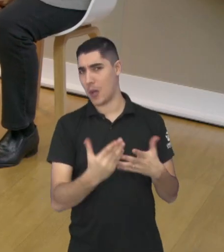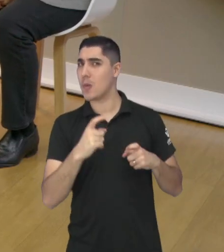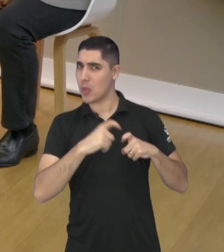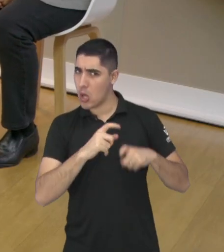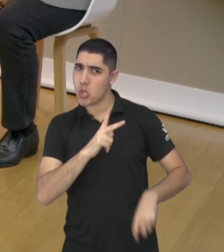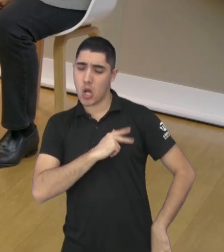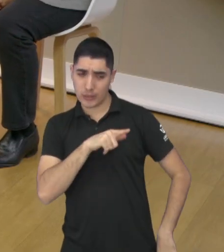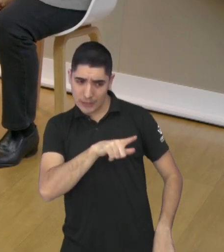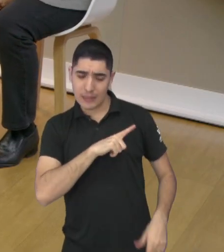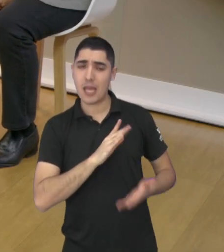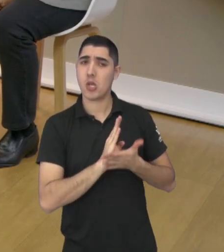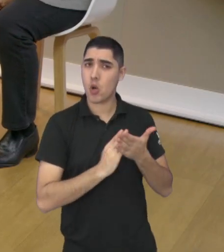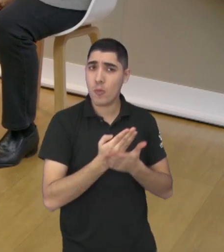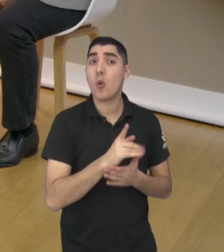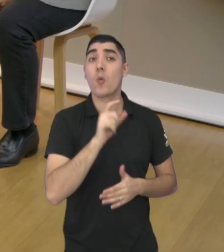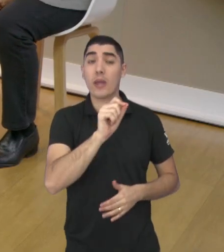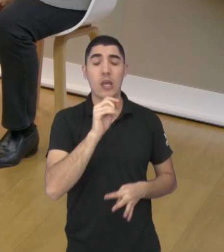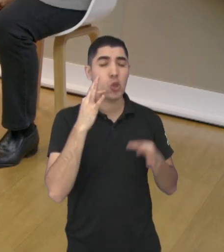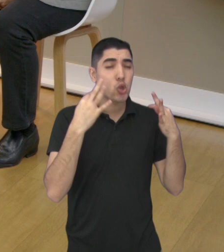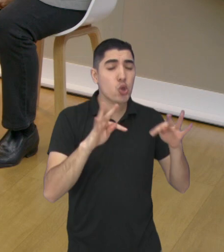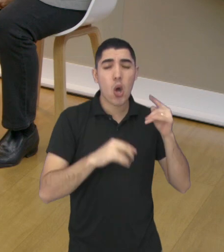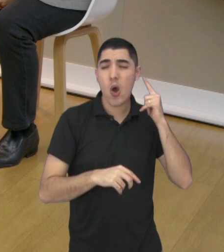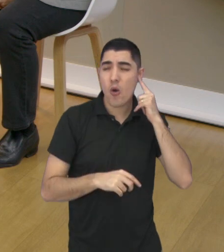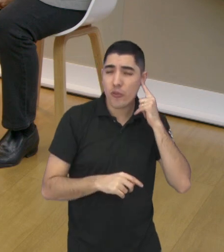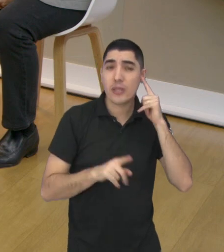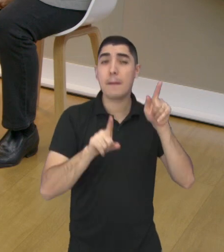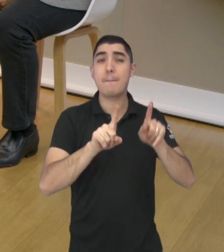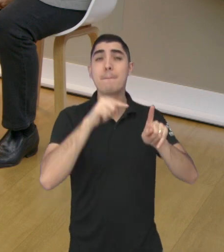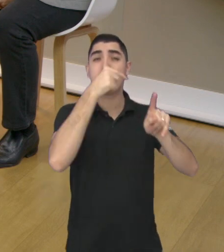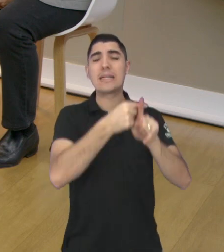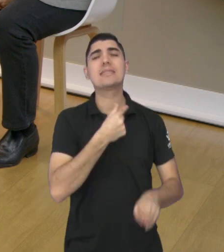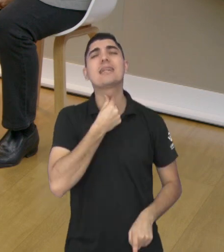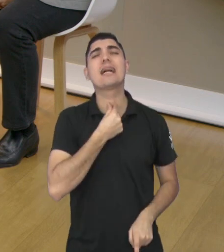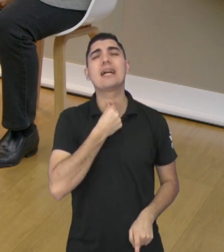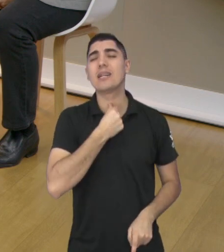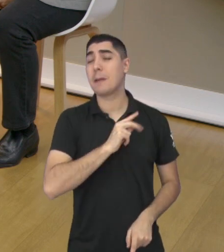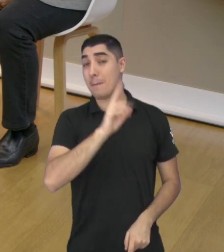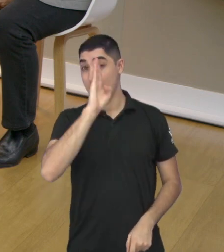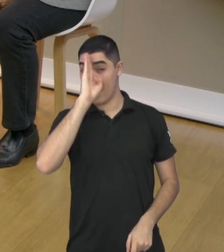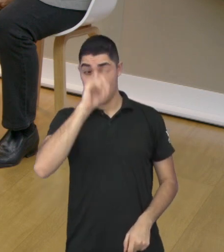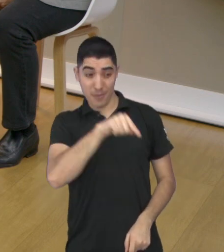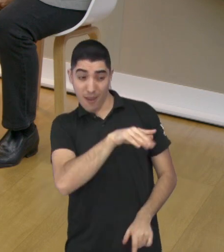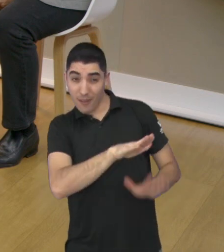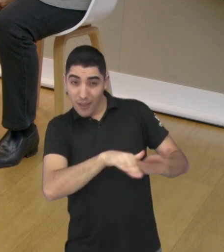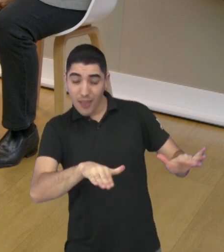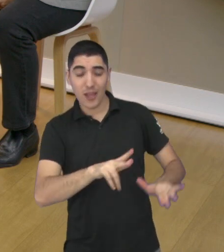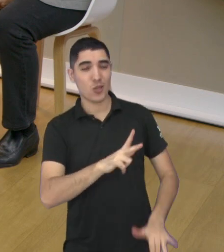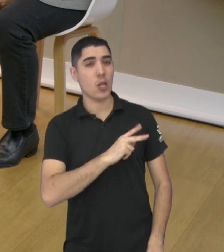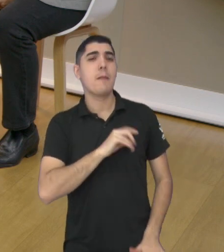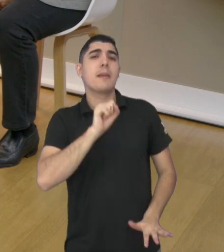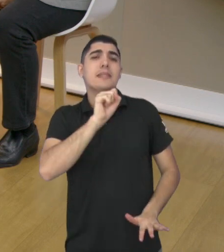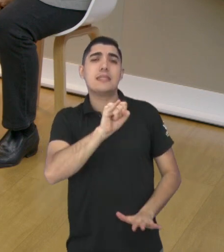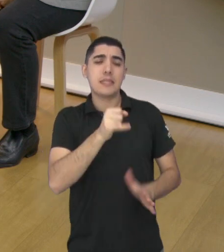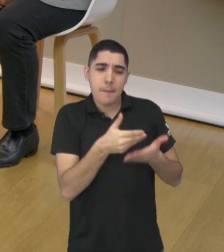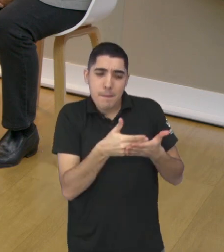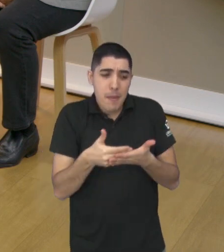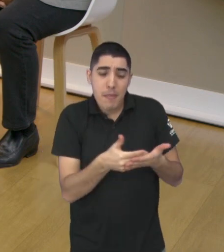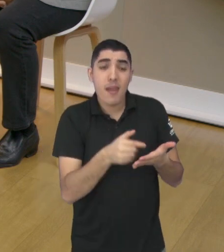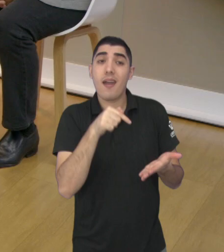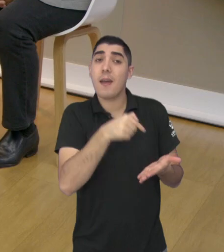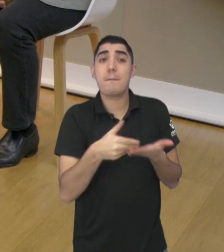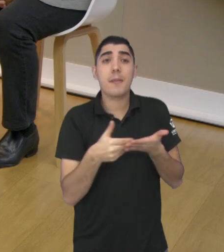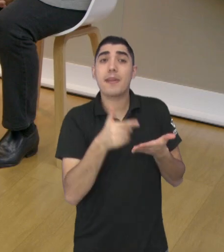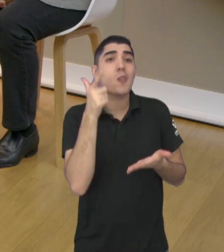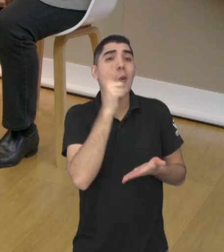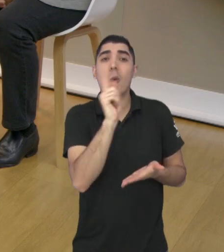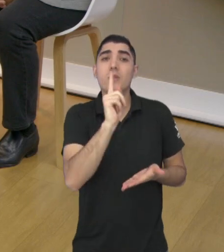incomoda muito é a infecção de ouvido e garganta, principalmente nas crianças. Mas quando é bebê, o bebezinho ele não